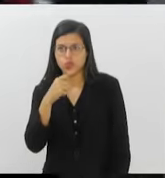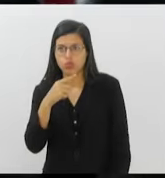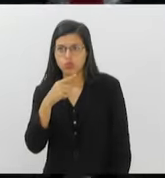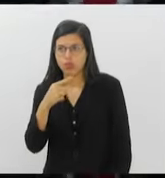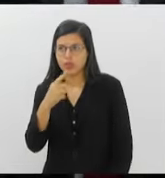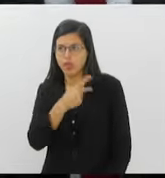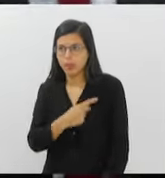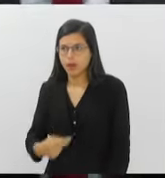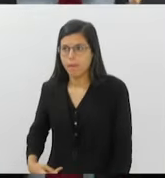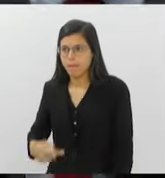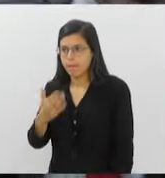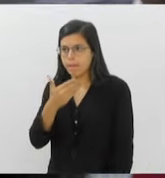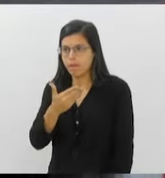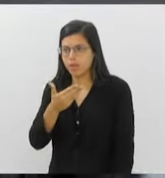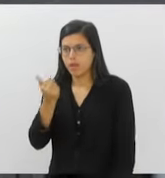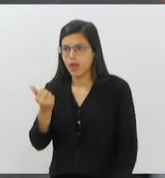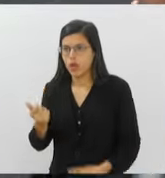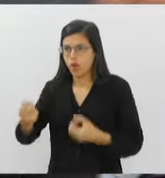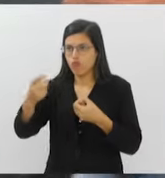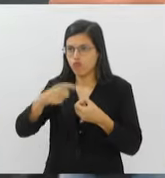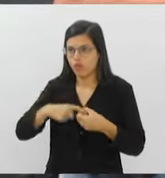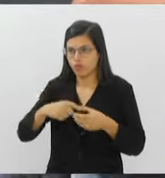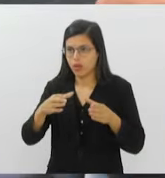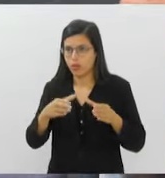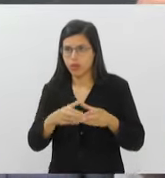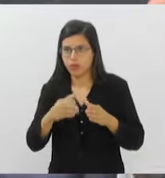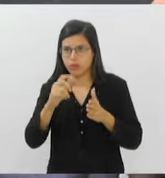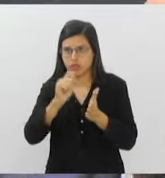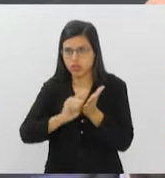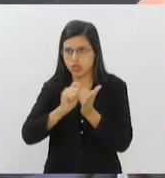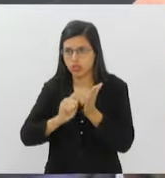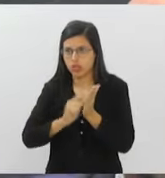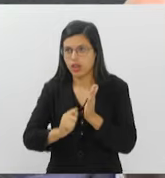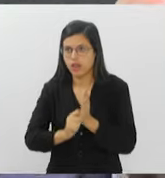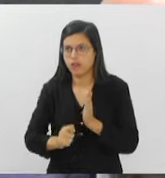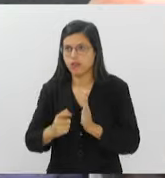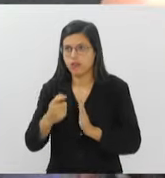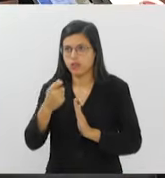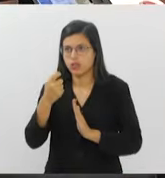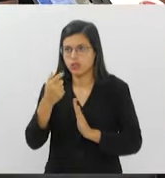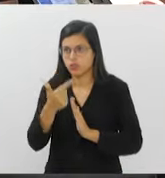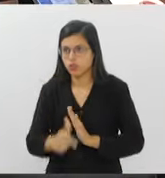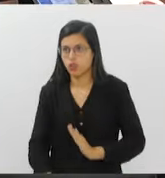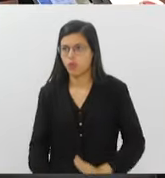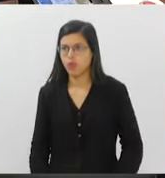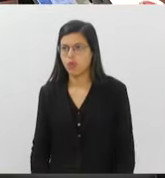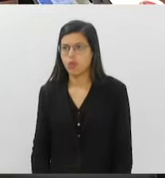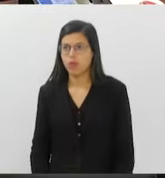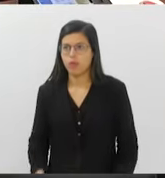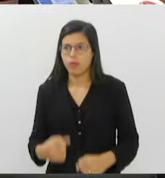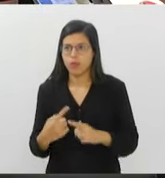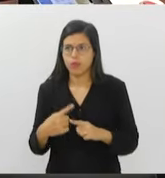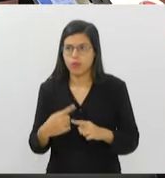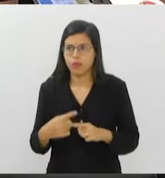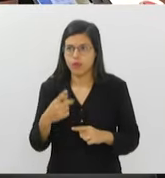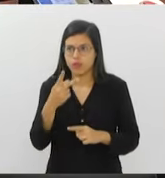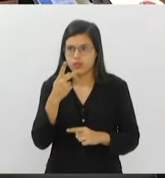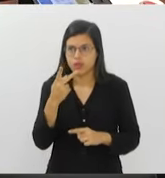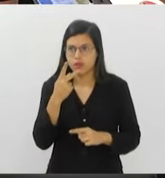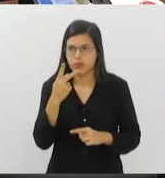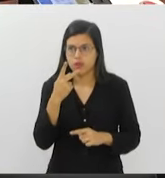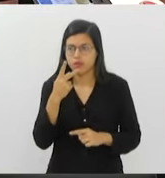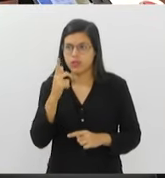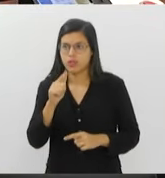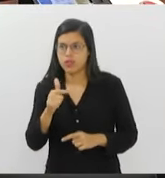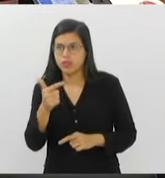volte para a comissão e reescreva. Se tem dúvida, é melhor que volte e reescreva. Porque o que está dizendo é que são